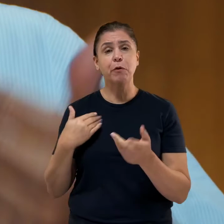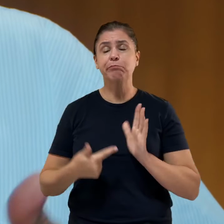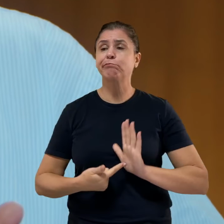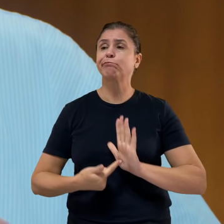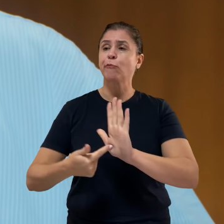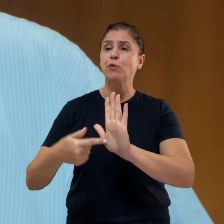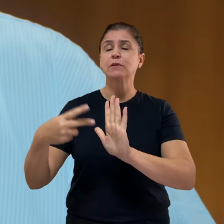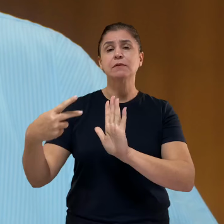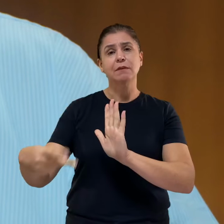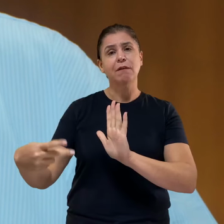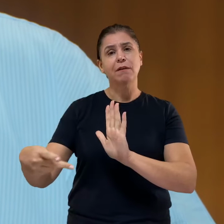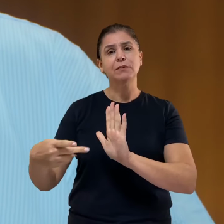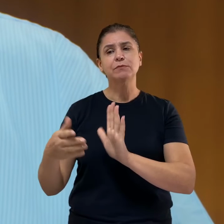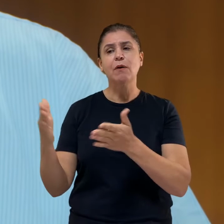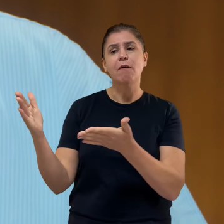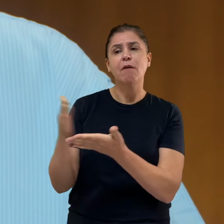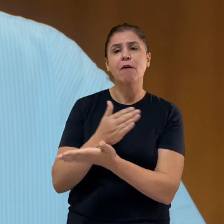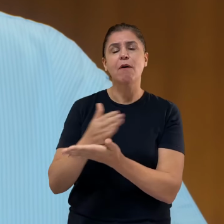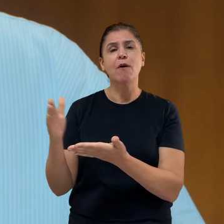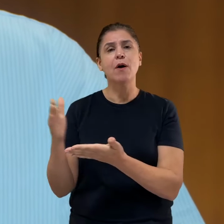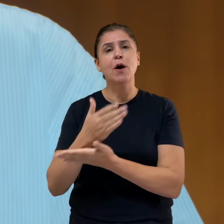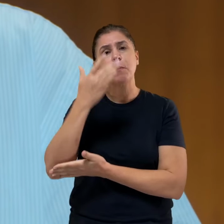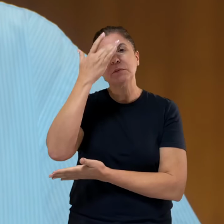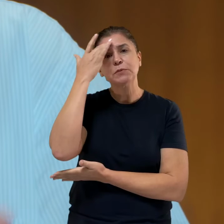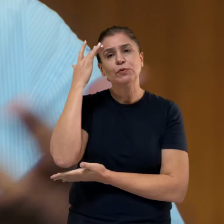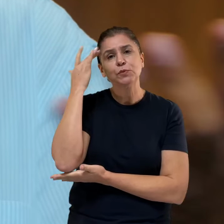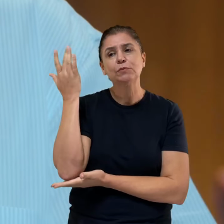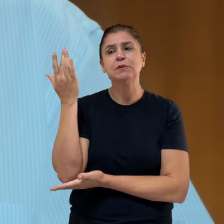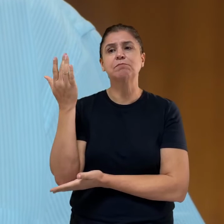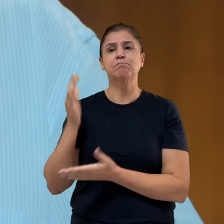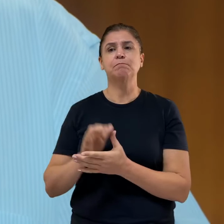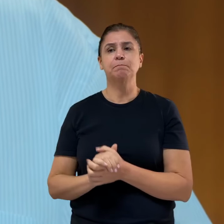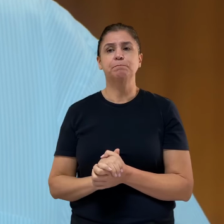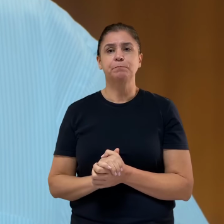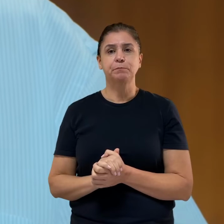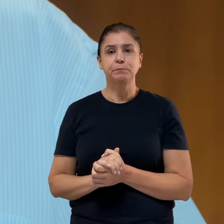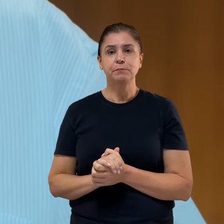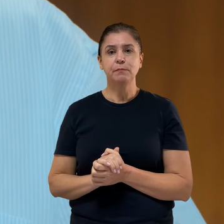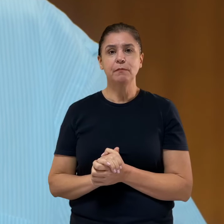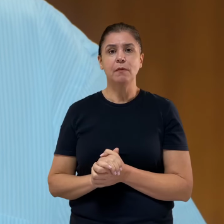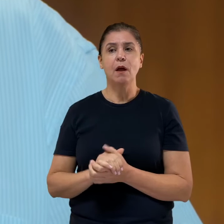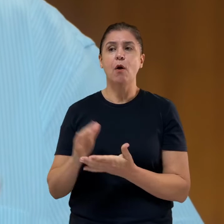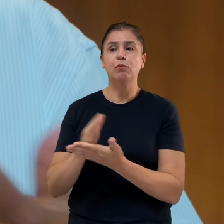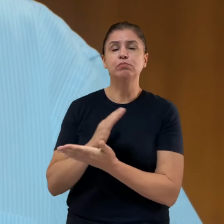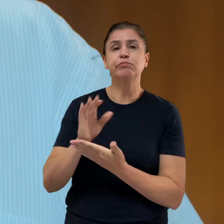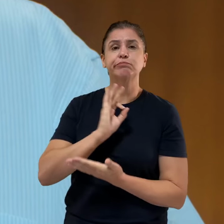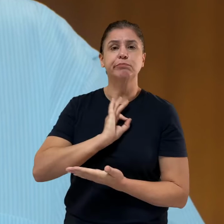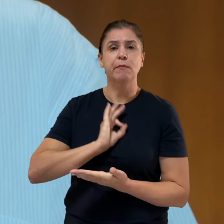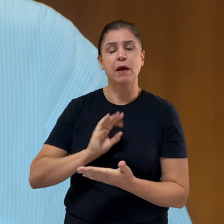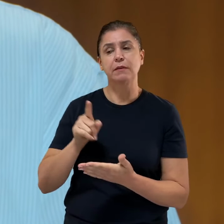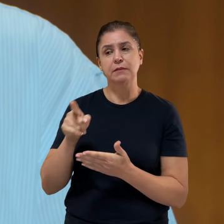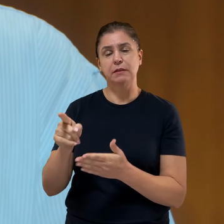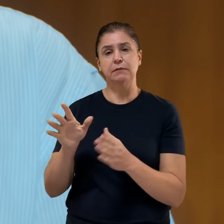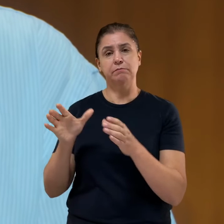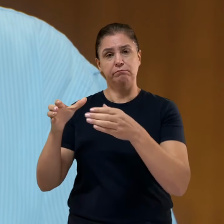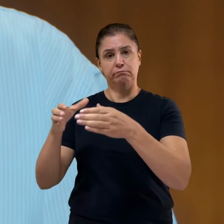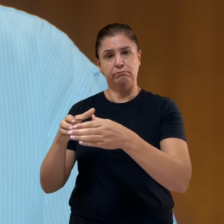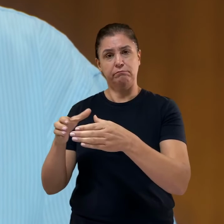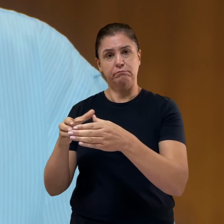apresentado alguns carismas. Alguns carismas.